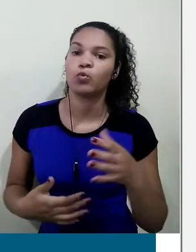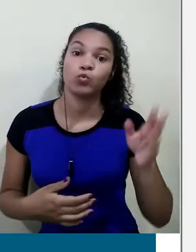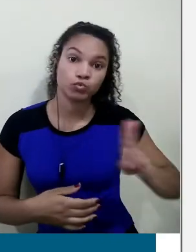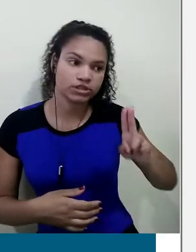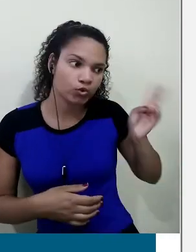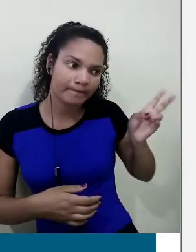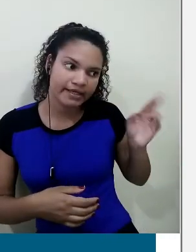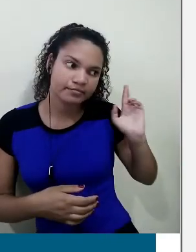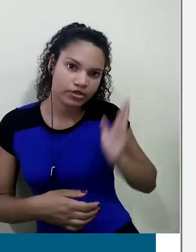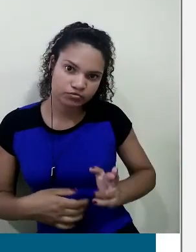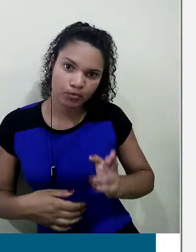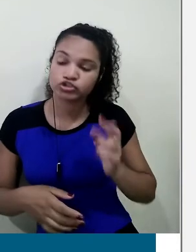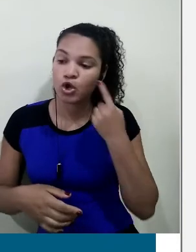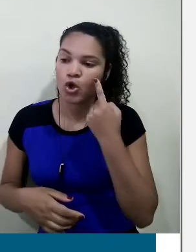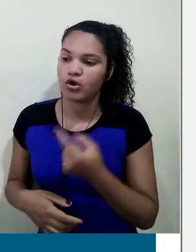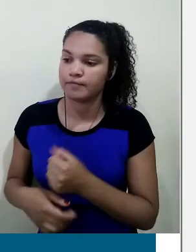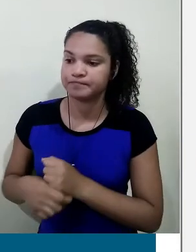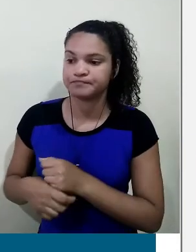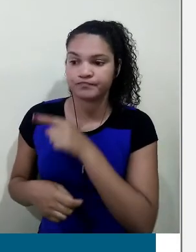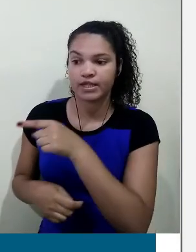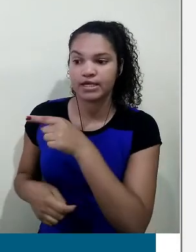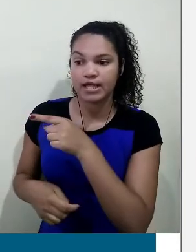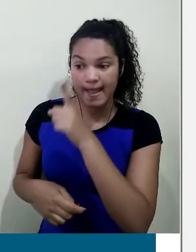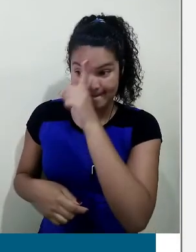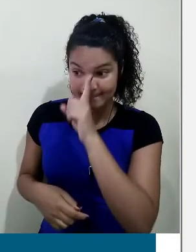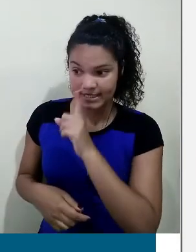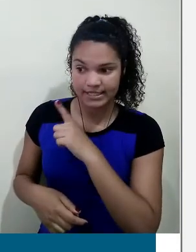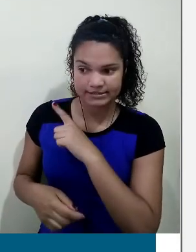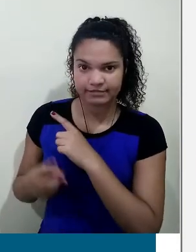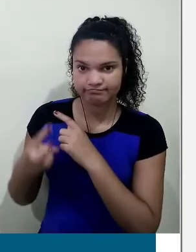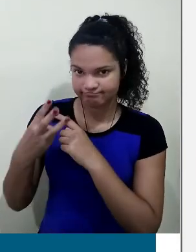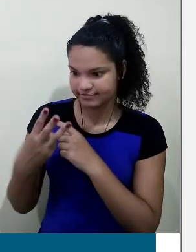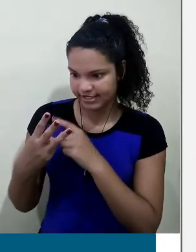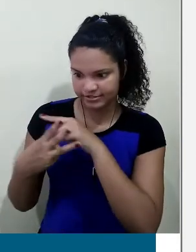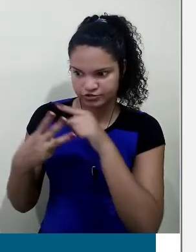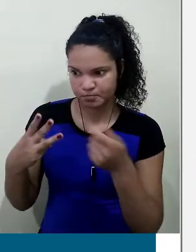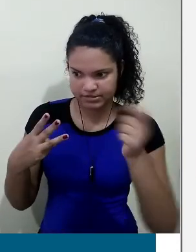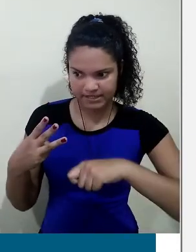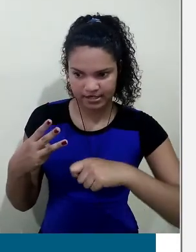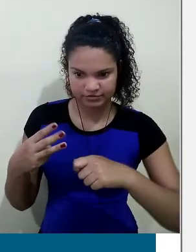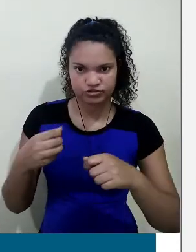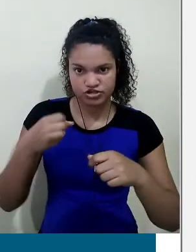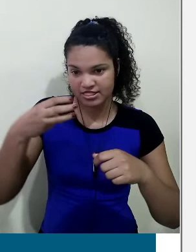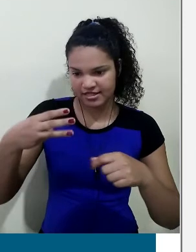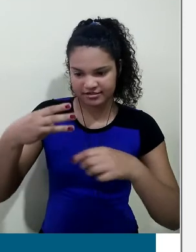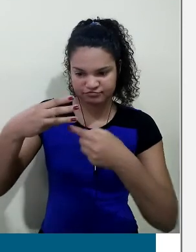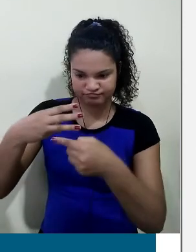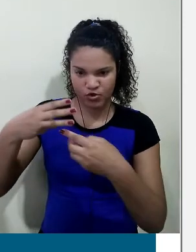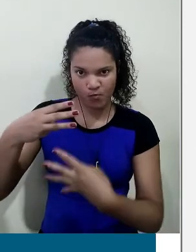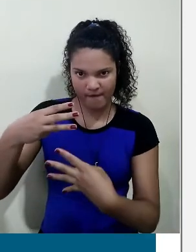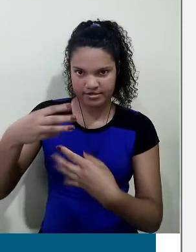utilizando aquele mesmo resultado, nós vamos ver que de sementes amarelas nós temos 3 possibilidades em 4